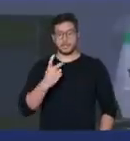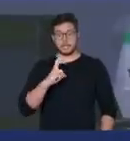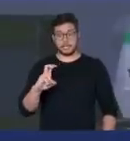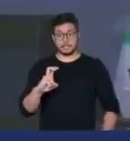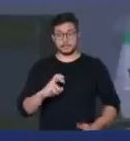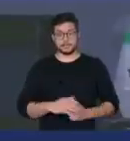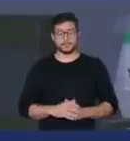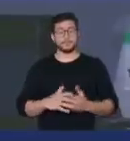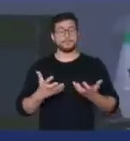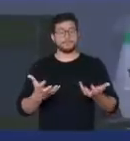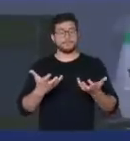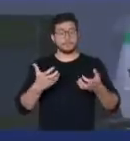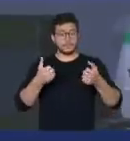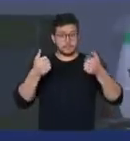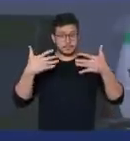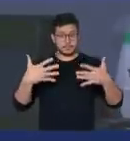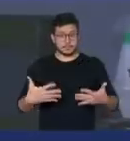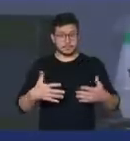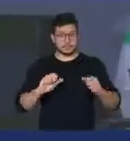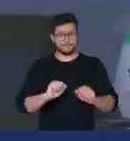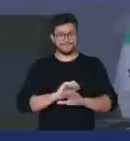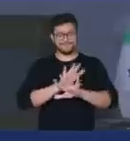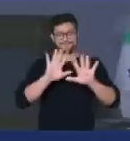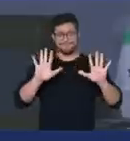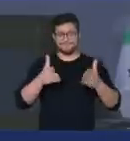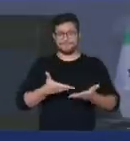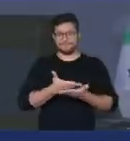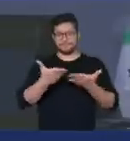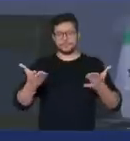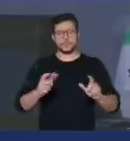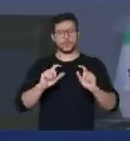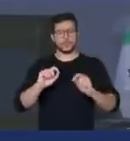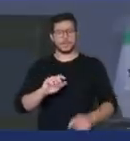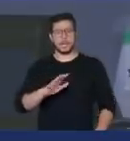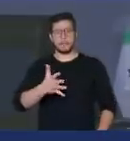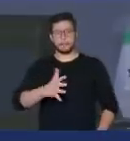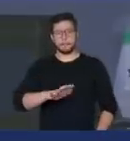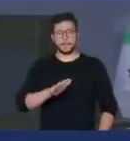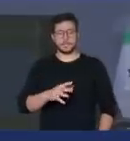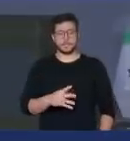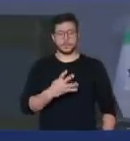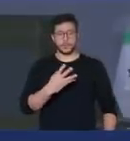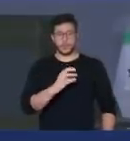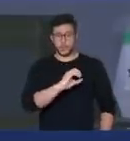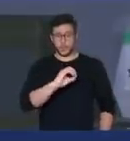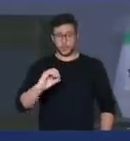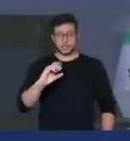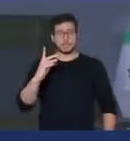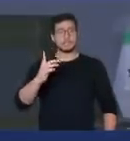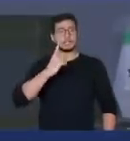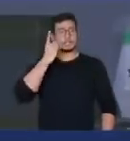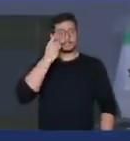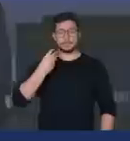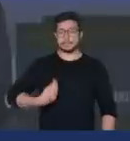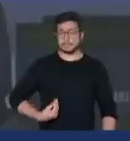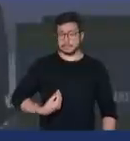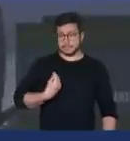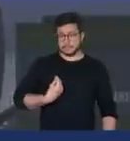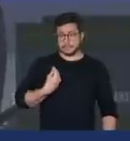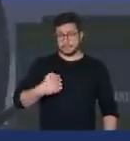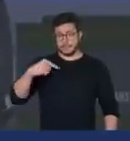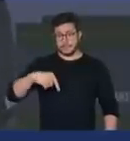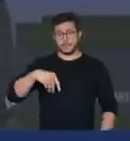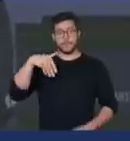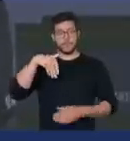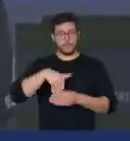emergência. Só para deixar claro, cerca de 400 deputadas estavam no plenário e votaram